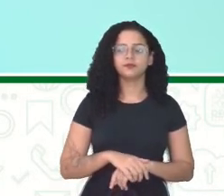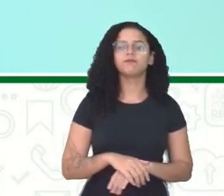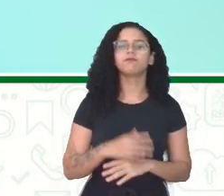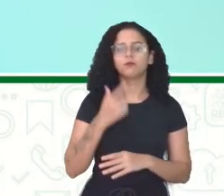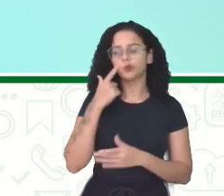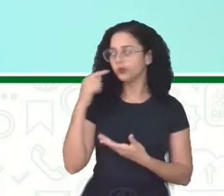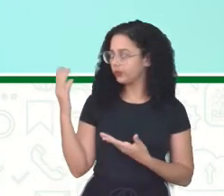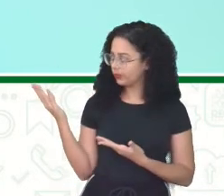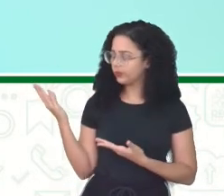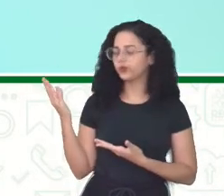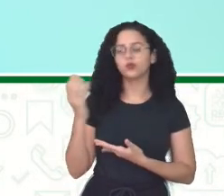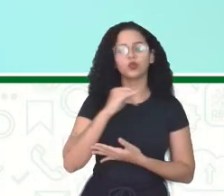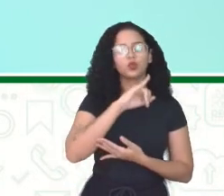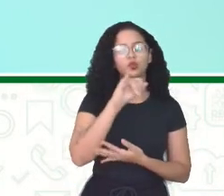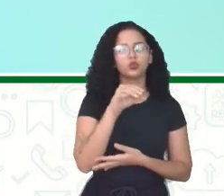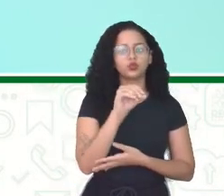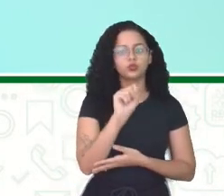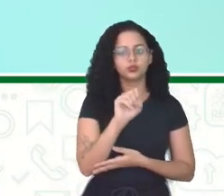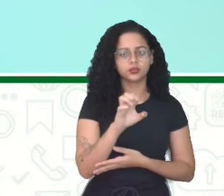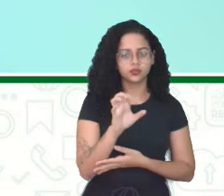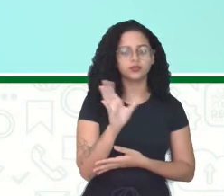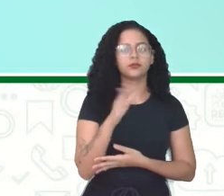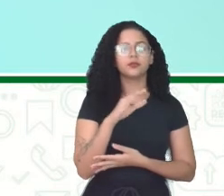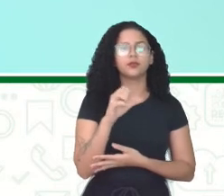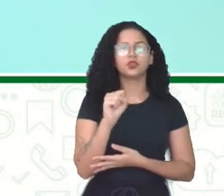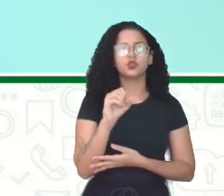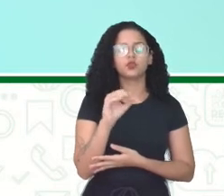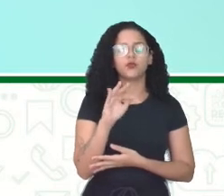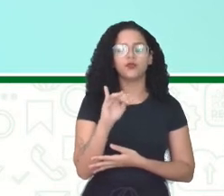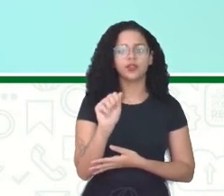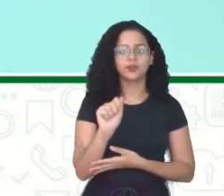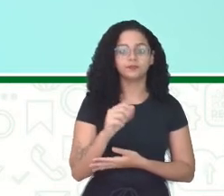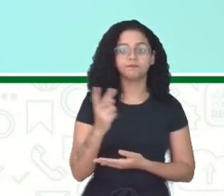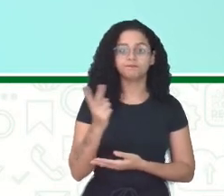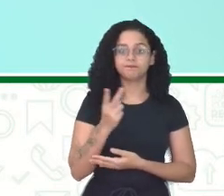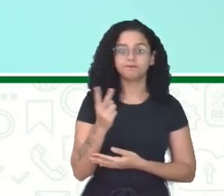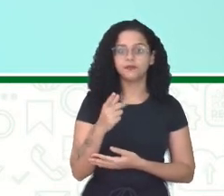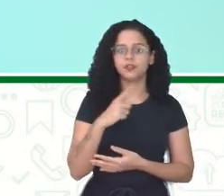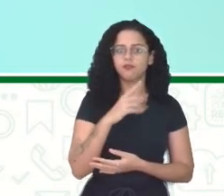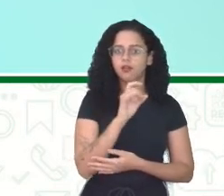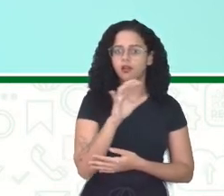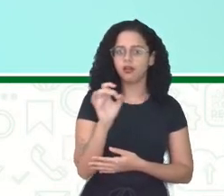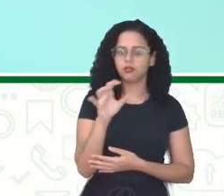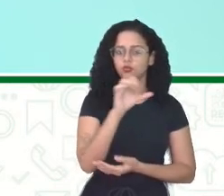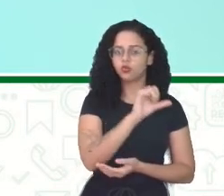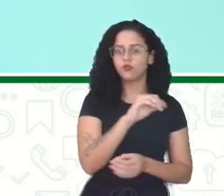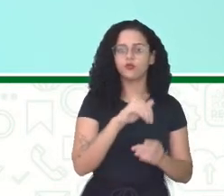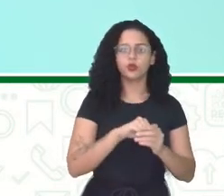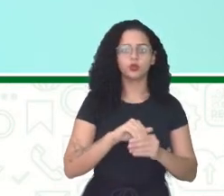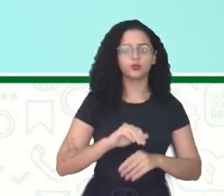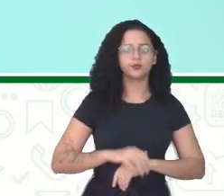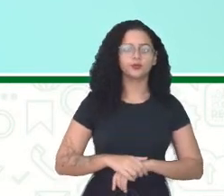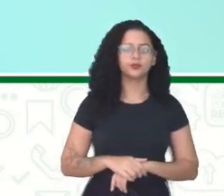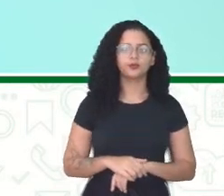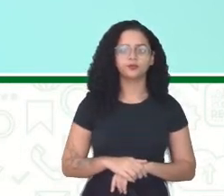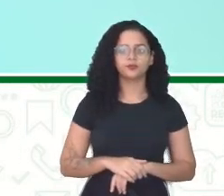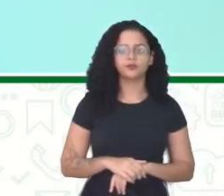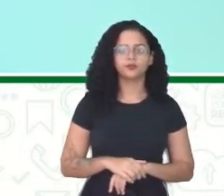José e Sofia, certo? Então, eles tiveram cada um 9